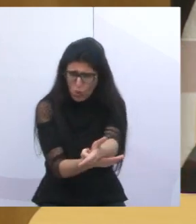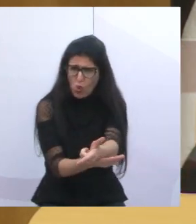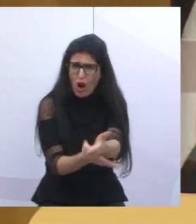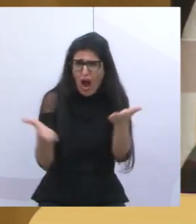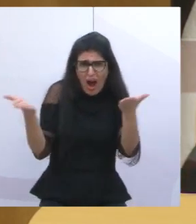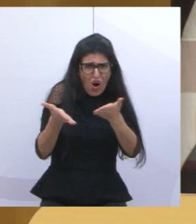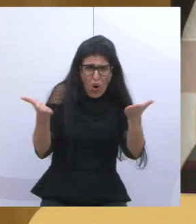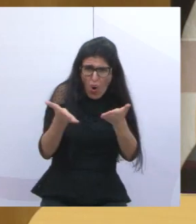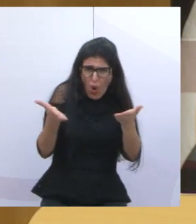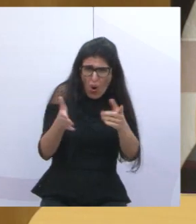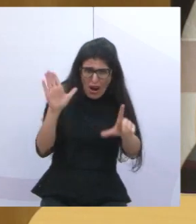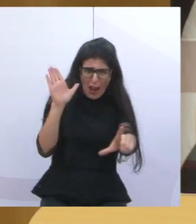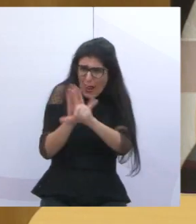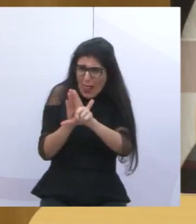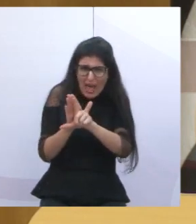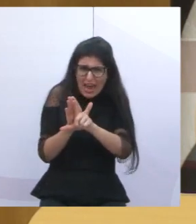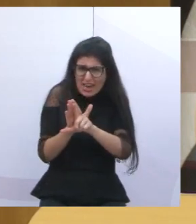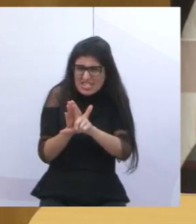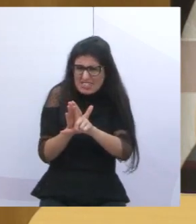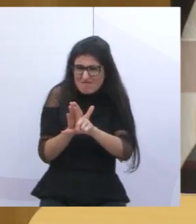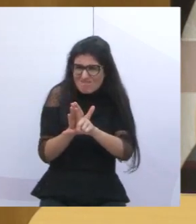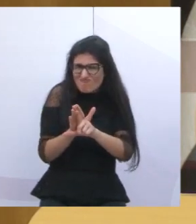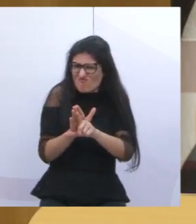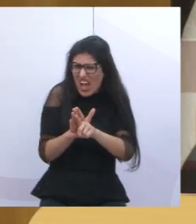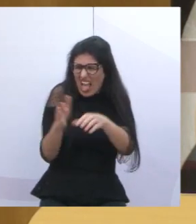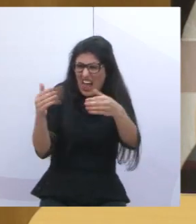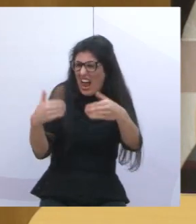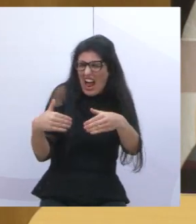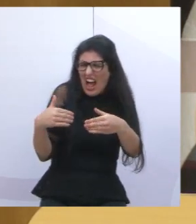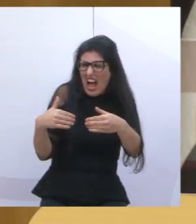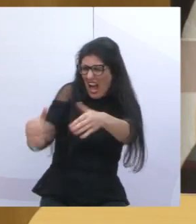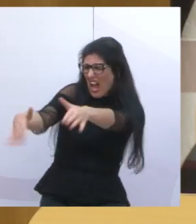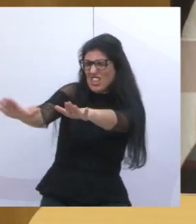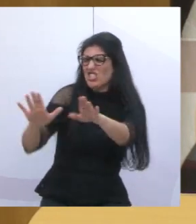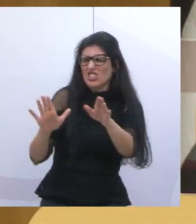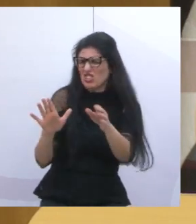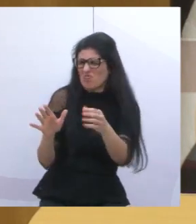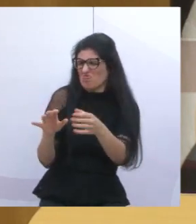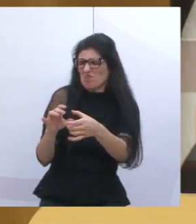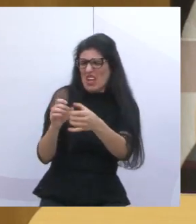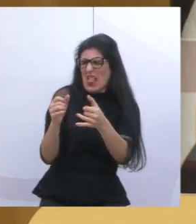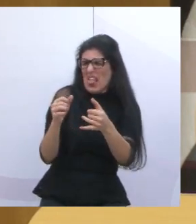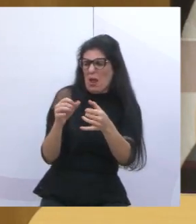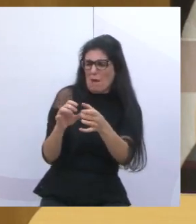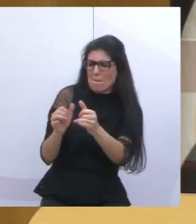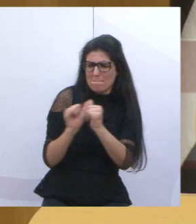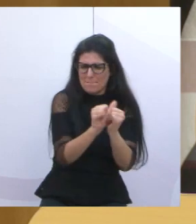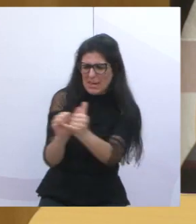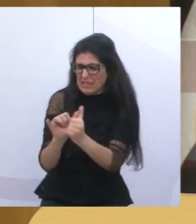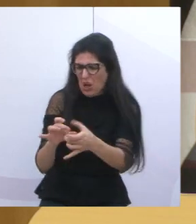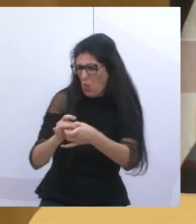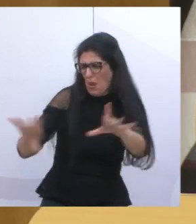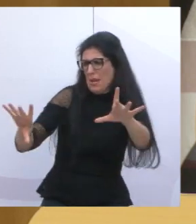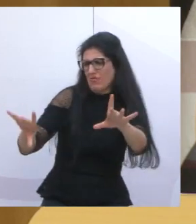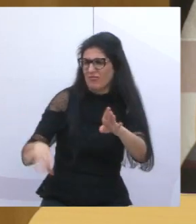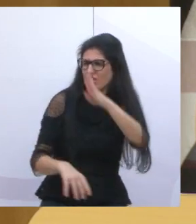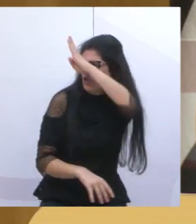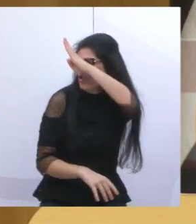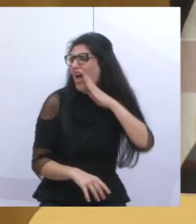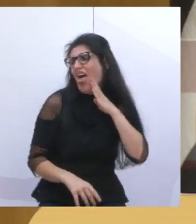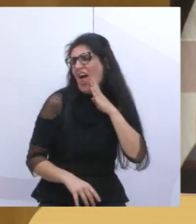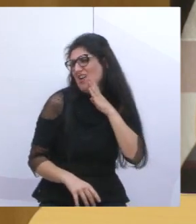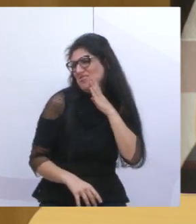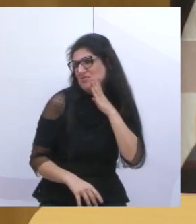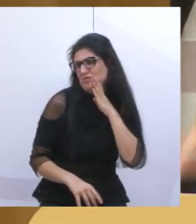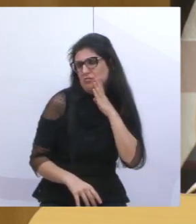que a resposta será negativa. E aí, nós temos aqui um outro agravante, vereadora Lucimar,